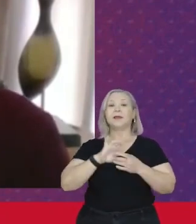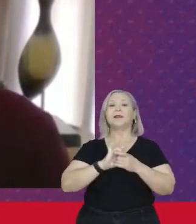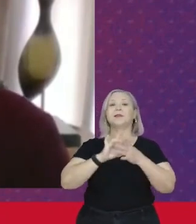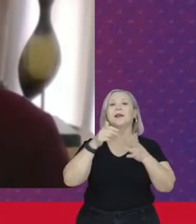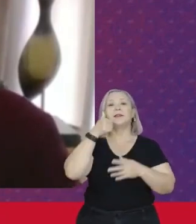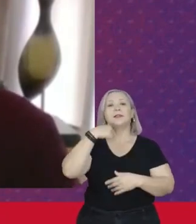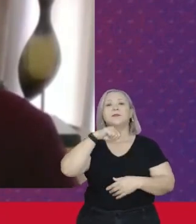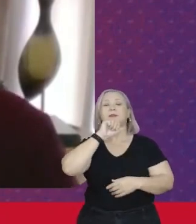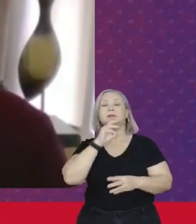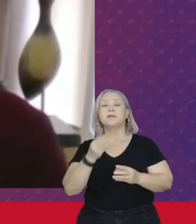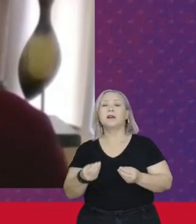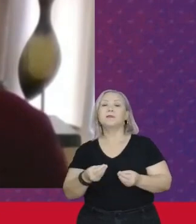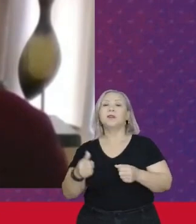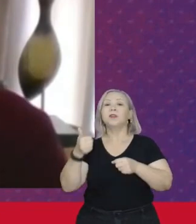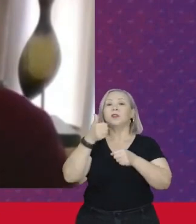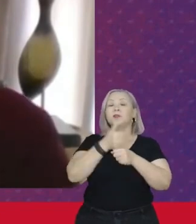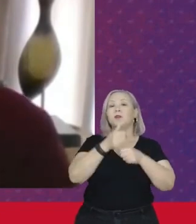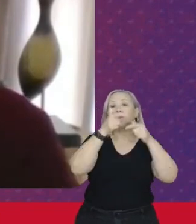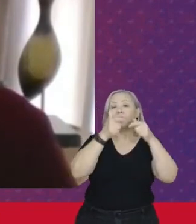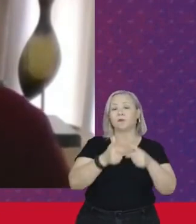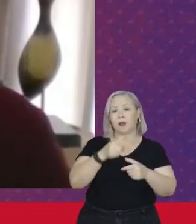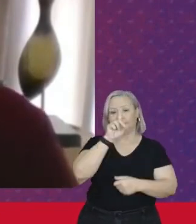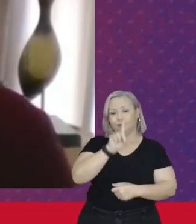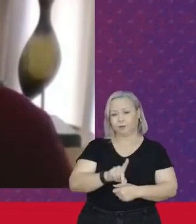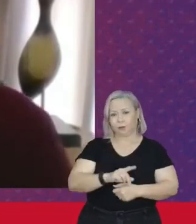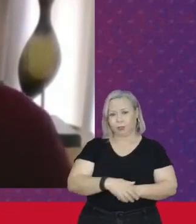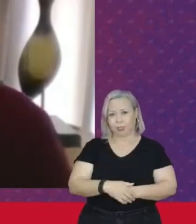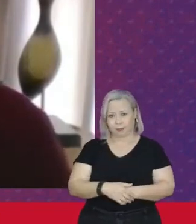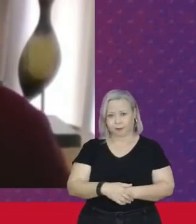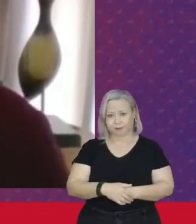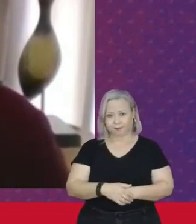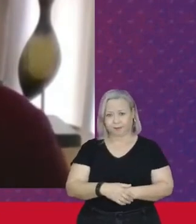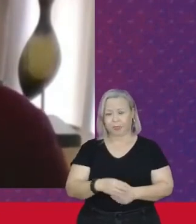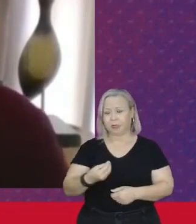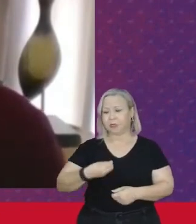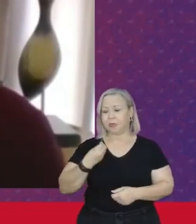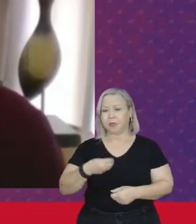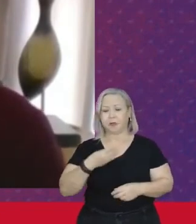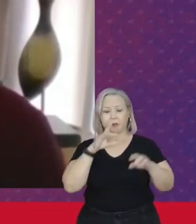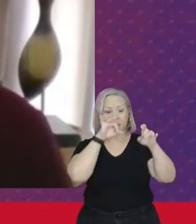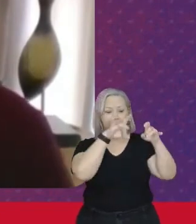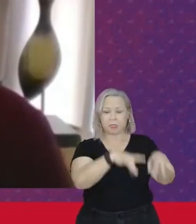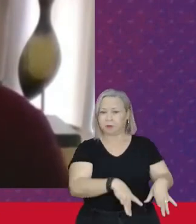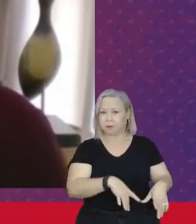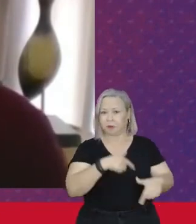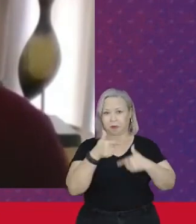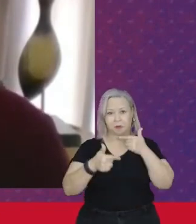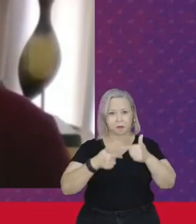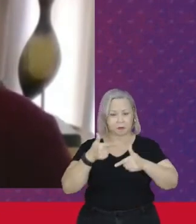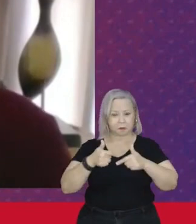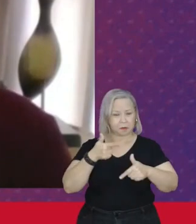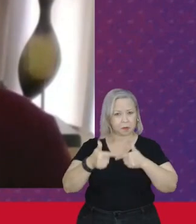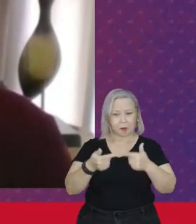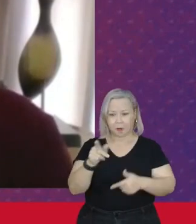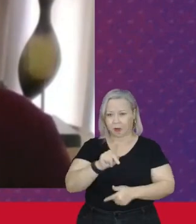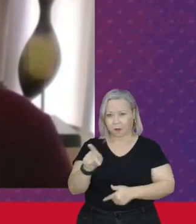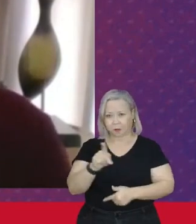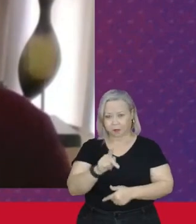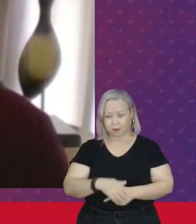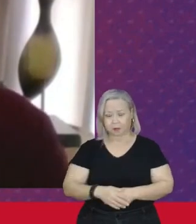maternidade nos coloca em um lugar de direito. Nós não estamos abandonando nossa sala de aula. Nós estamos